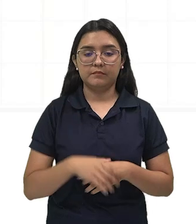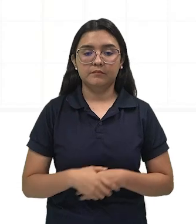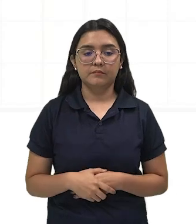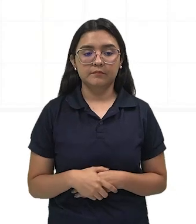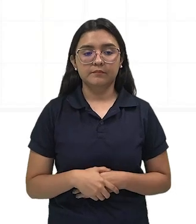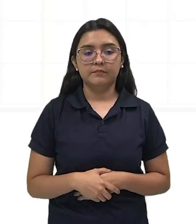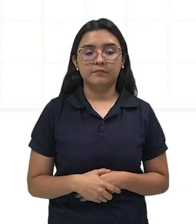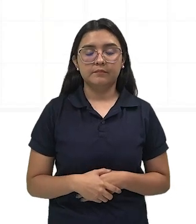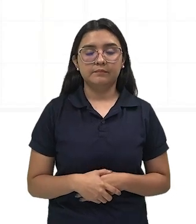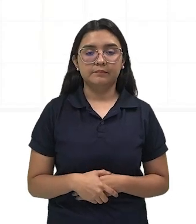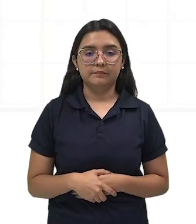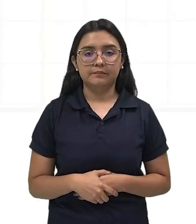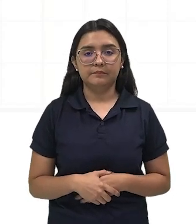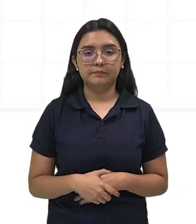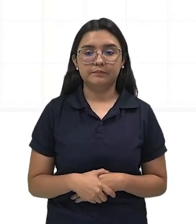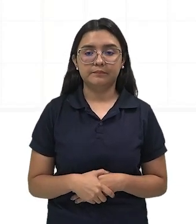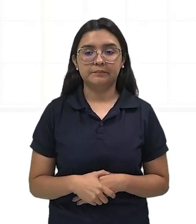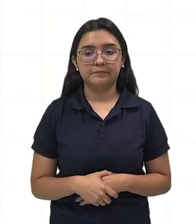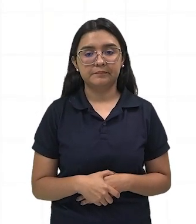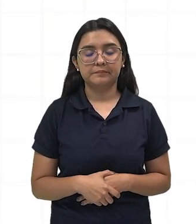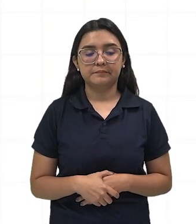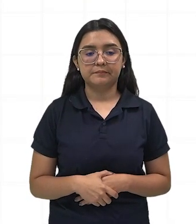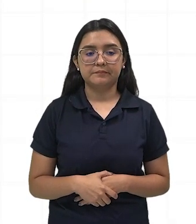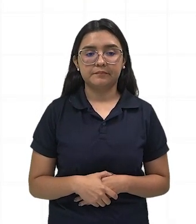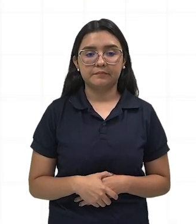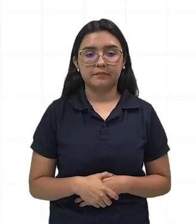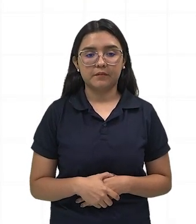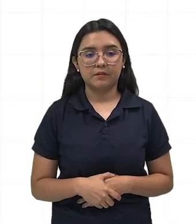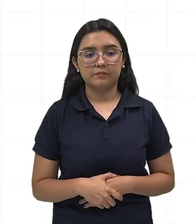Então, mais ou menos isso. Então,